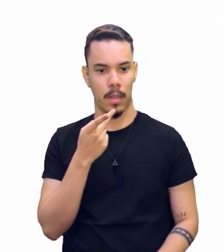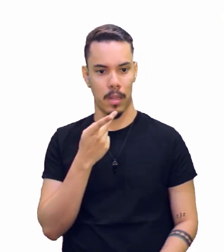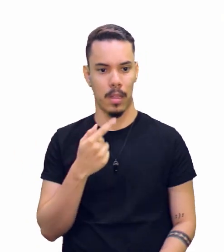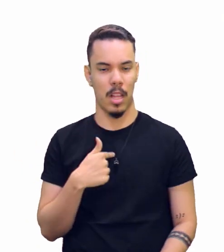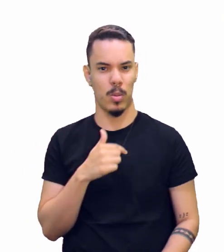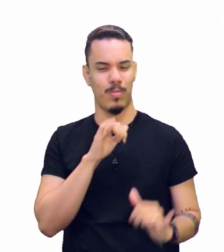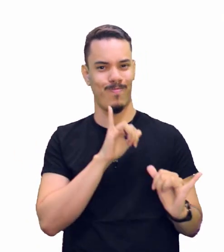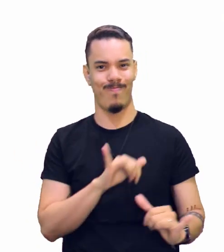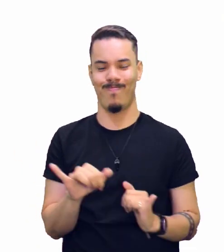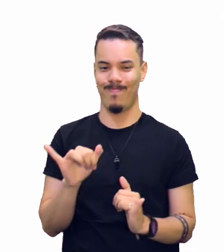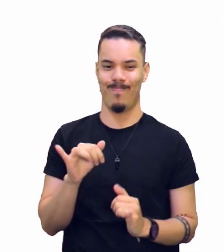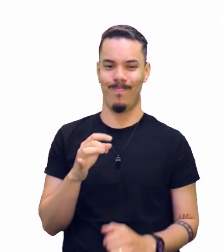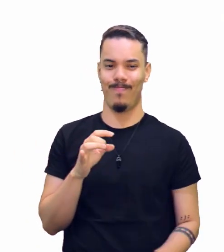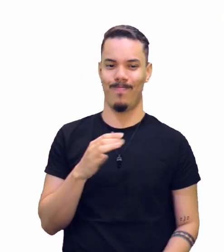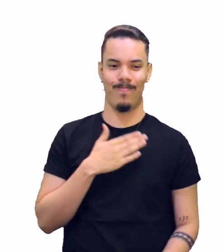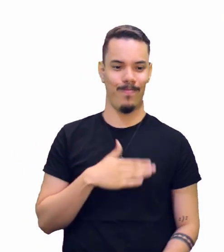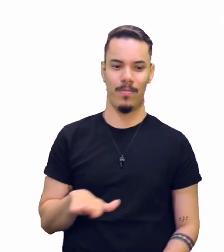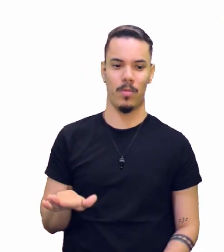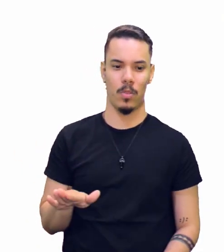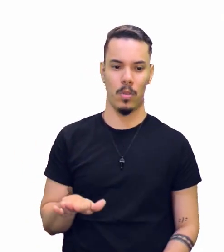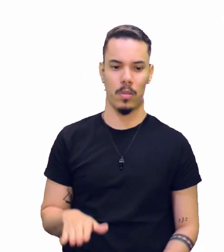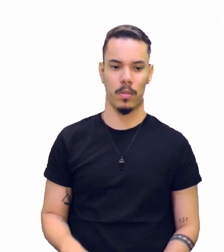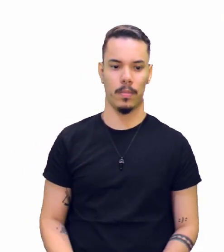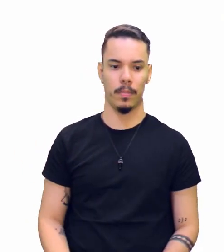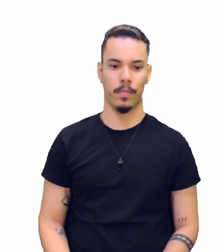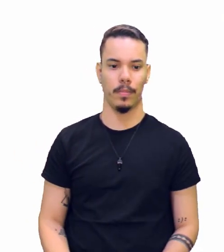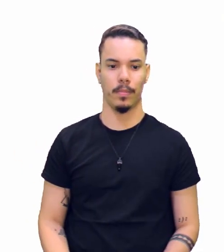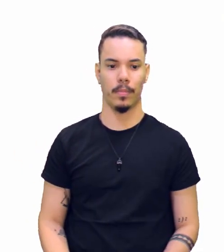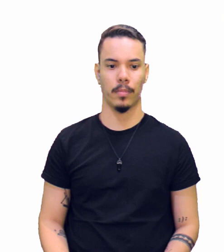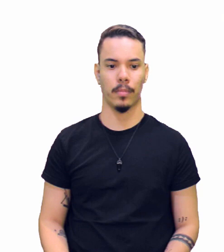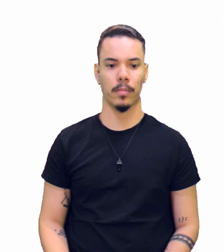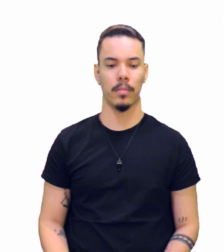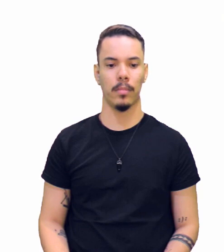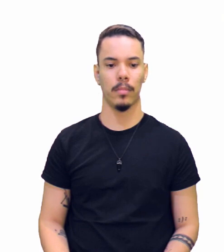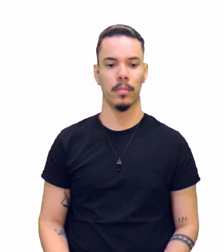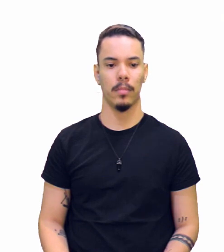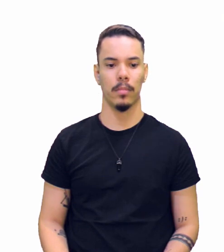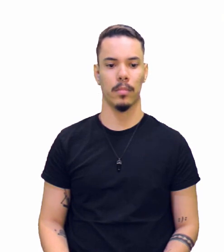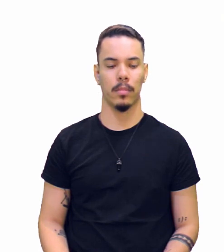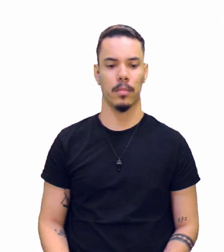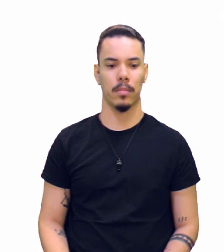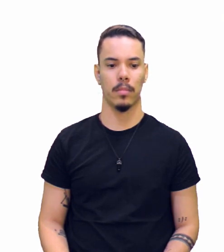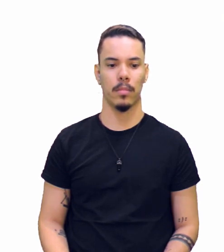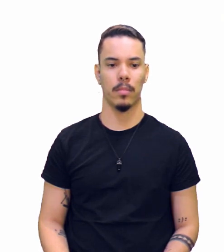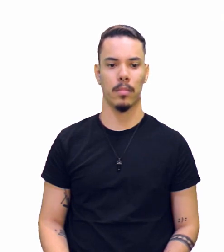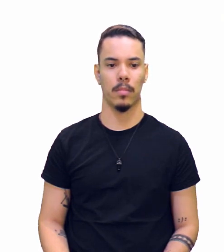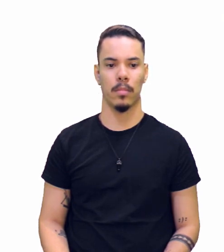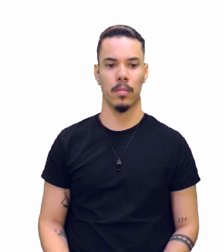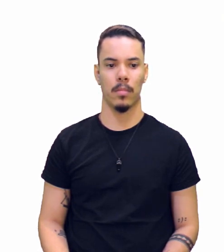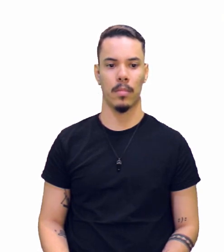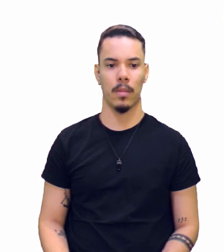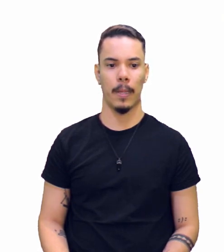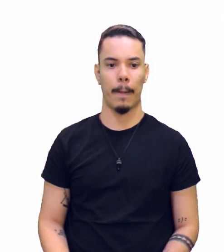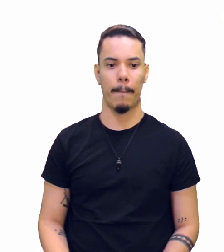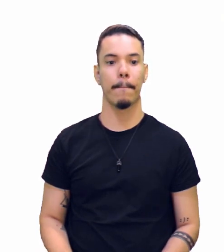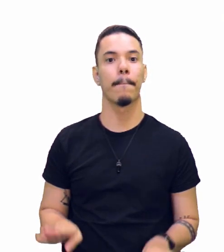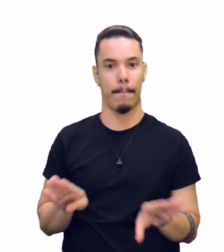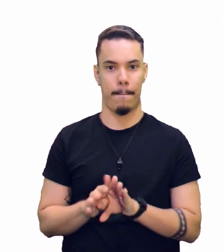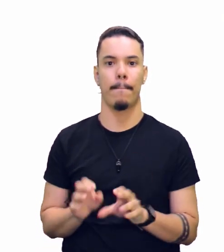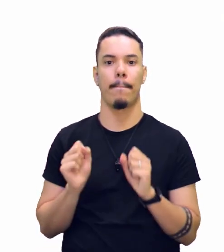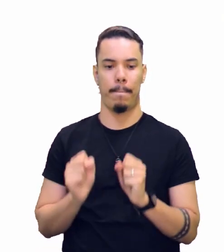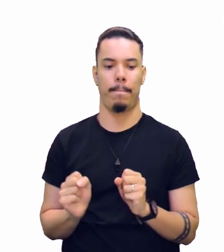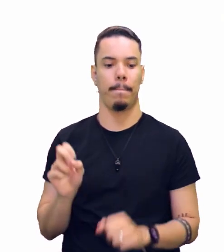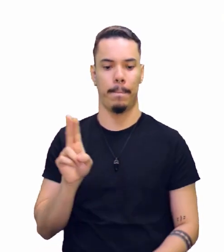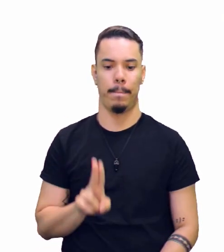dislike o que que eu não gosto é mesmo coisa dislike também pode ser usado no